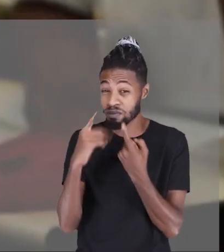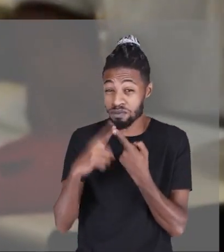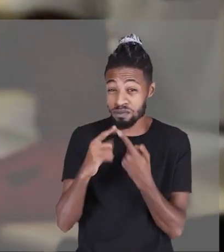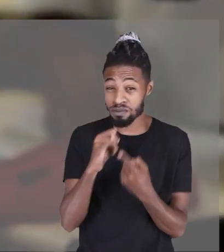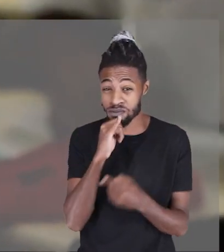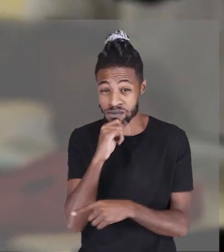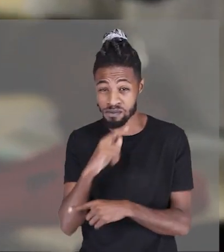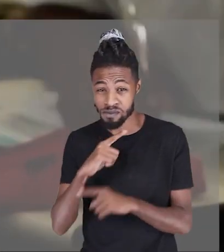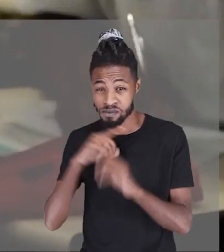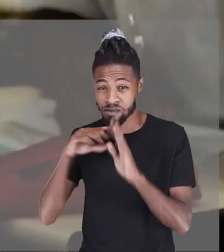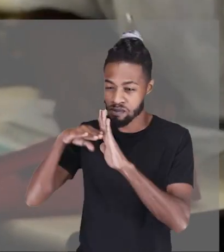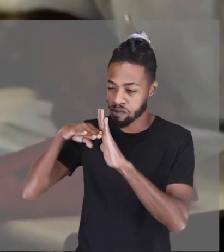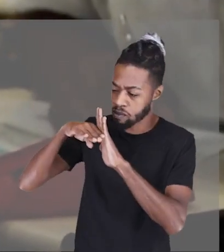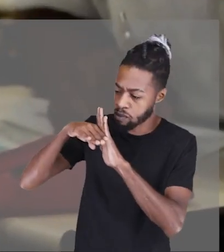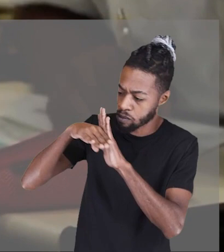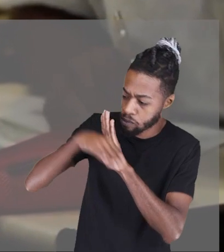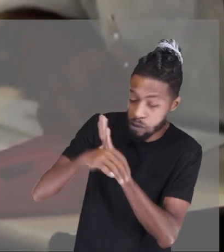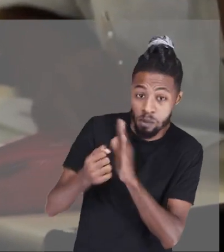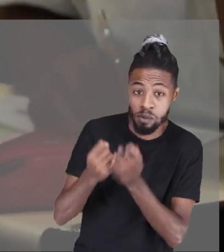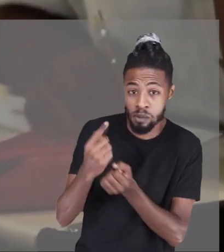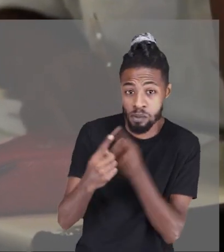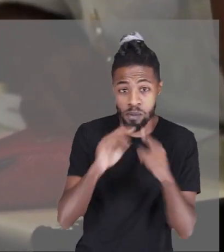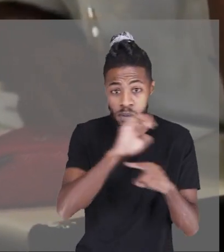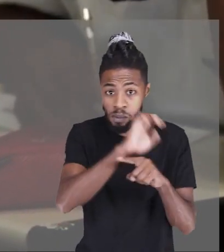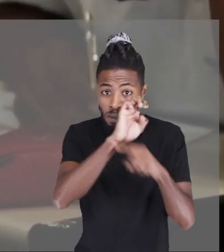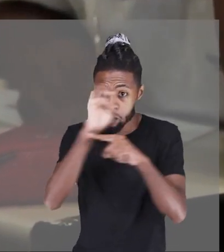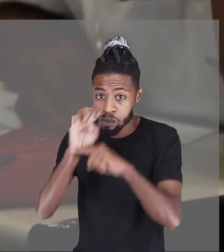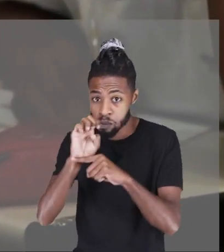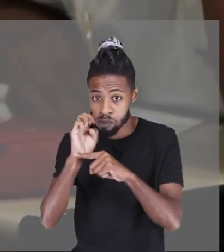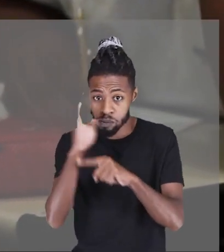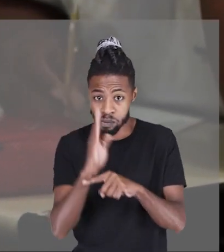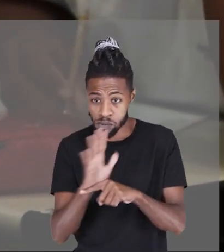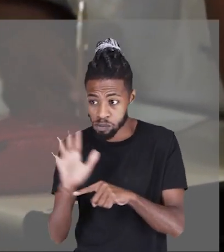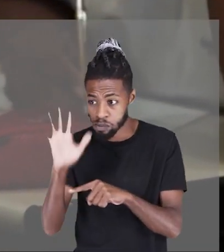tem uma defasagem em idade série